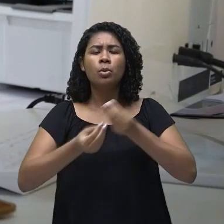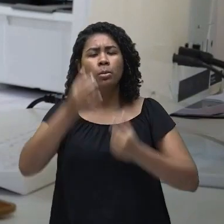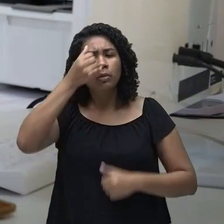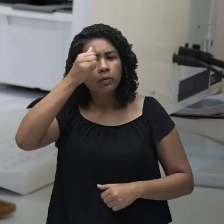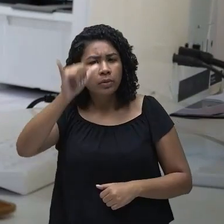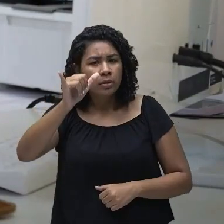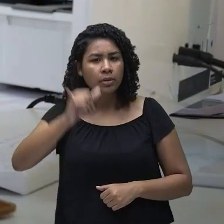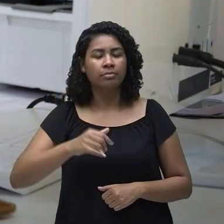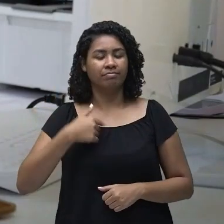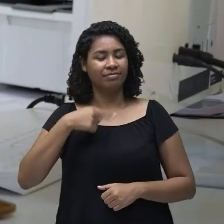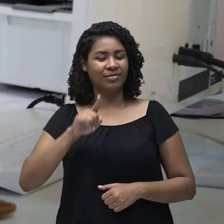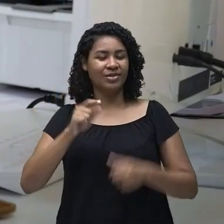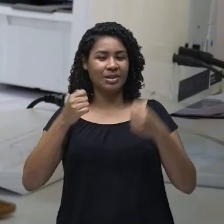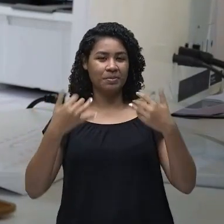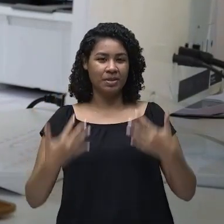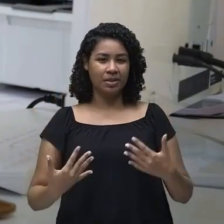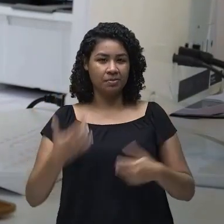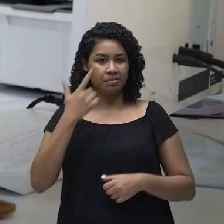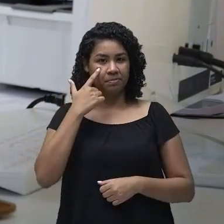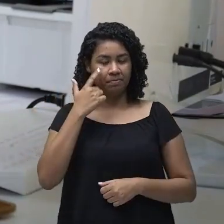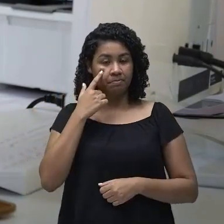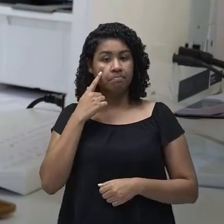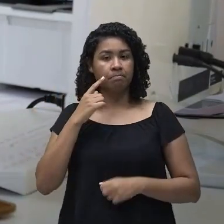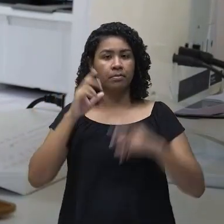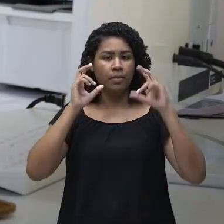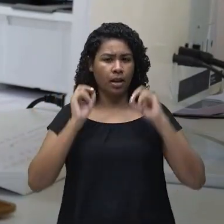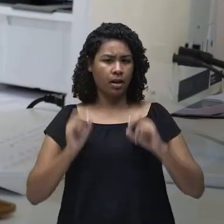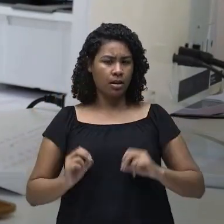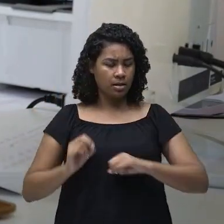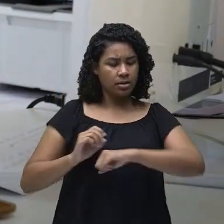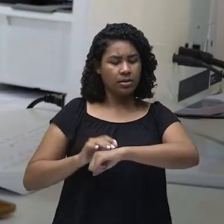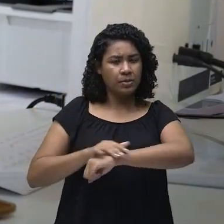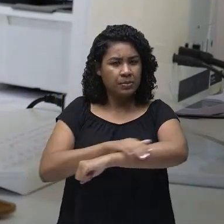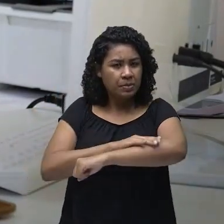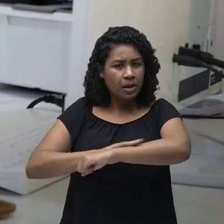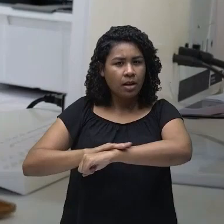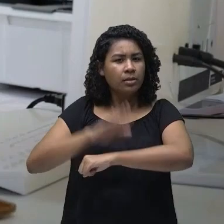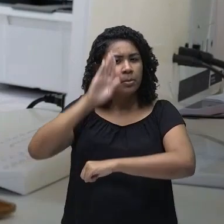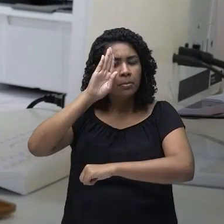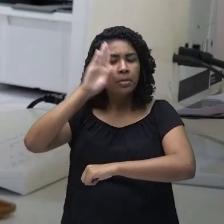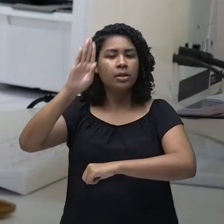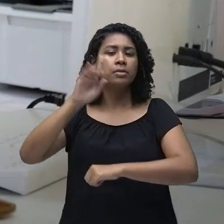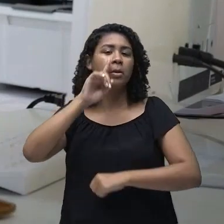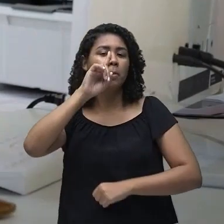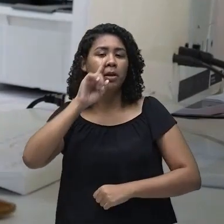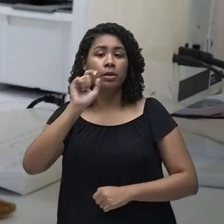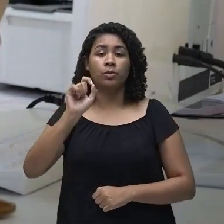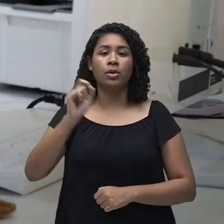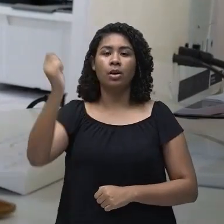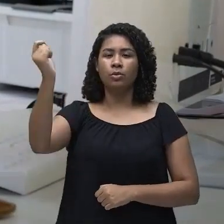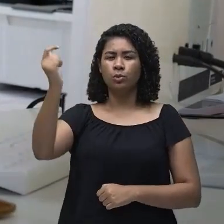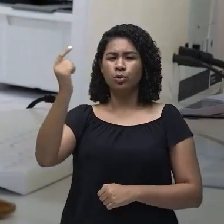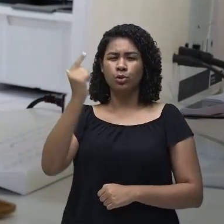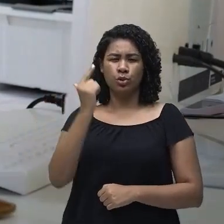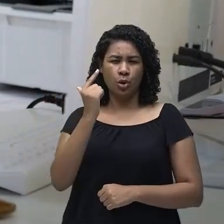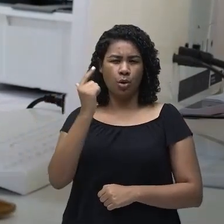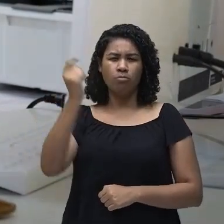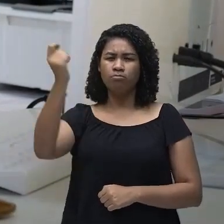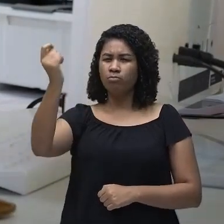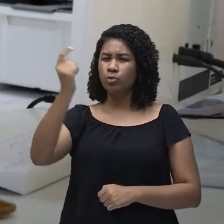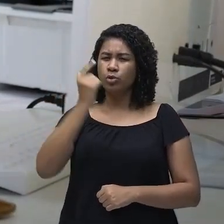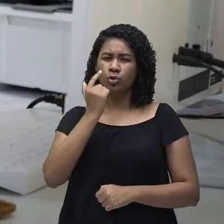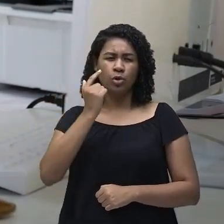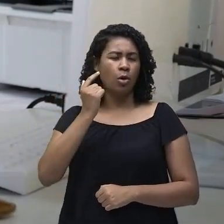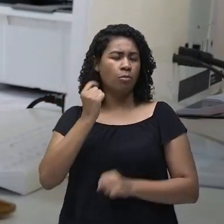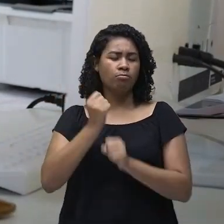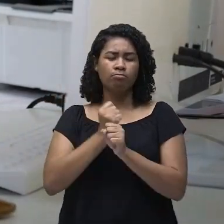pele. Então, o câncer de pele tem como principal fator a exposição ao sol de forma crônica, ou seja, durante